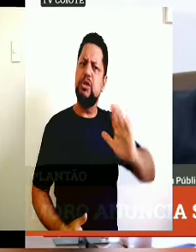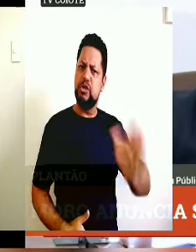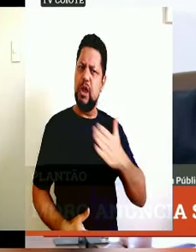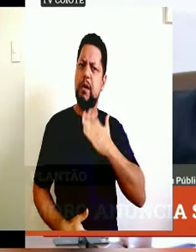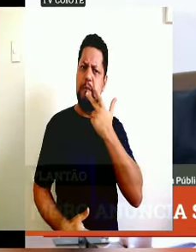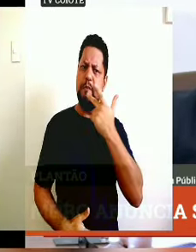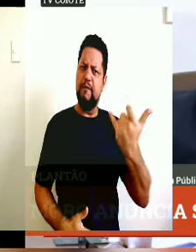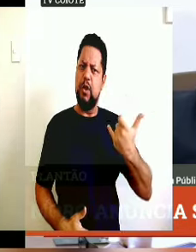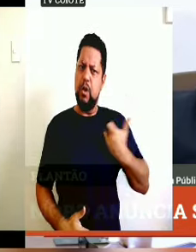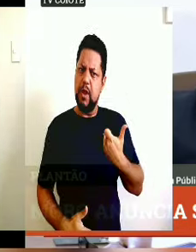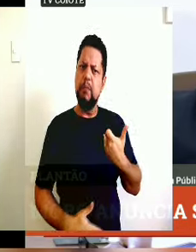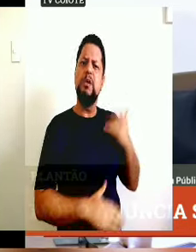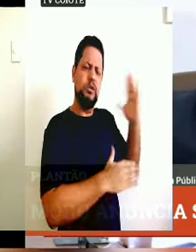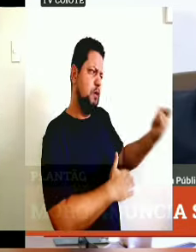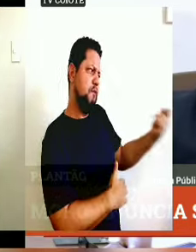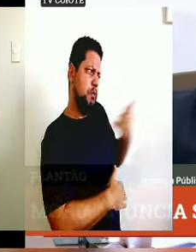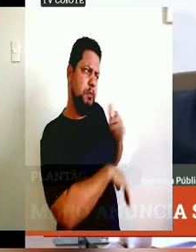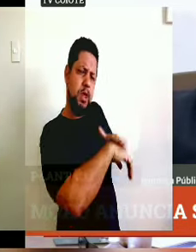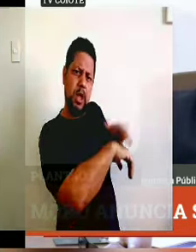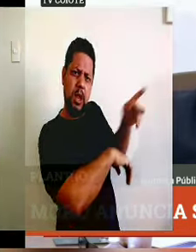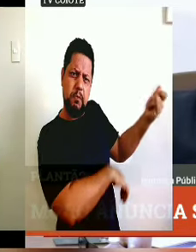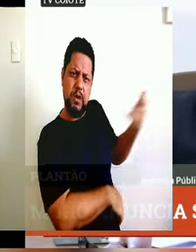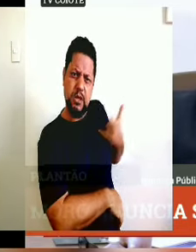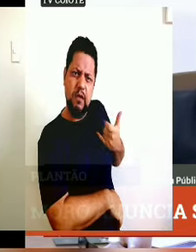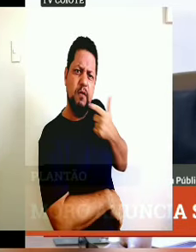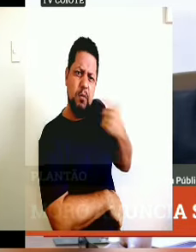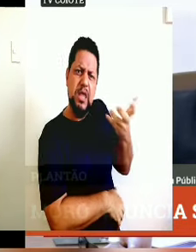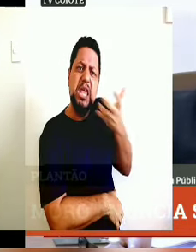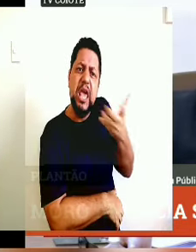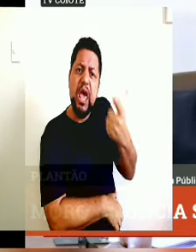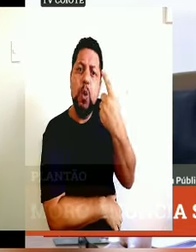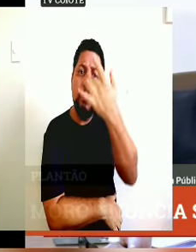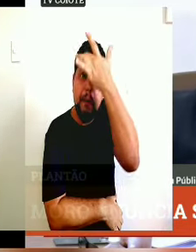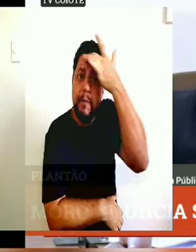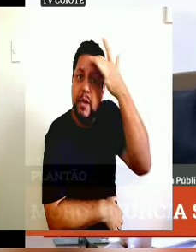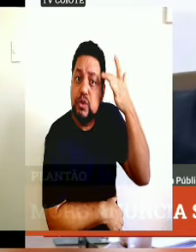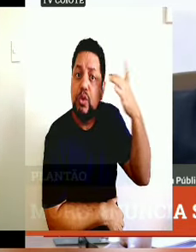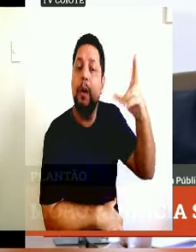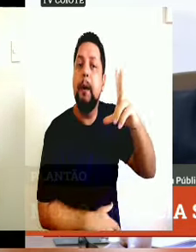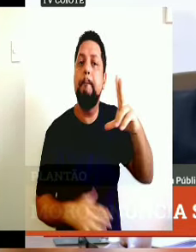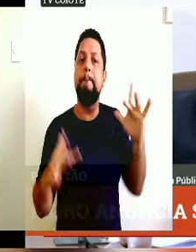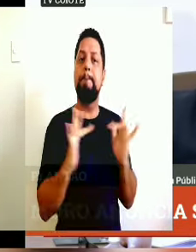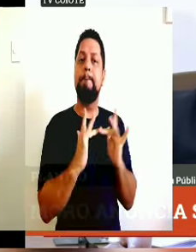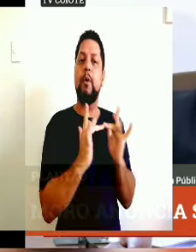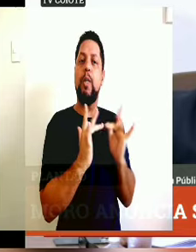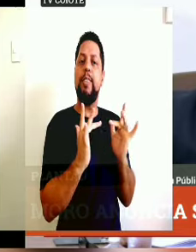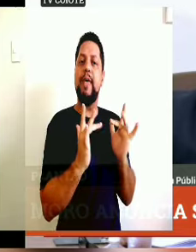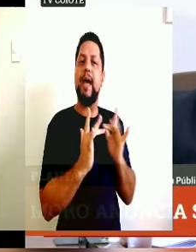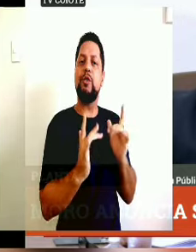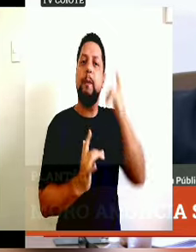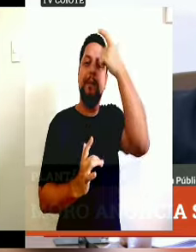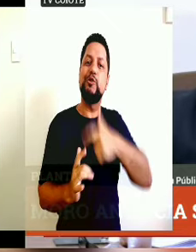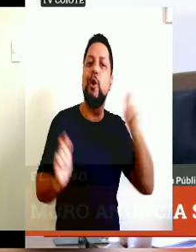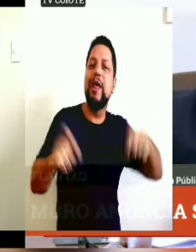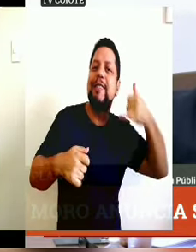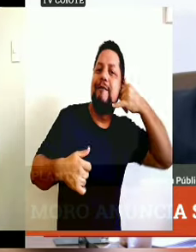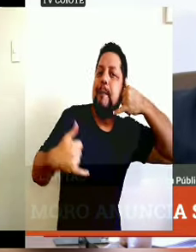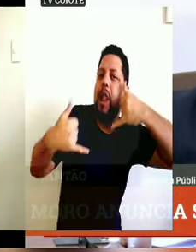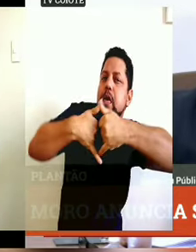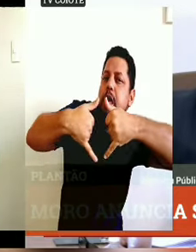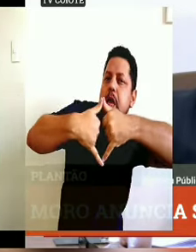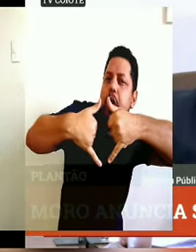mais de uma vez, expressamente, que ele queria ter uma pessoa do contato pessoal dele, que ele pudesse ligar, que